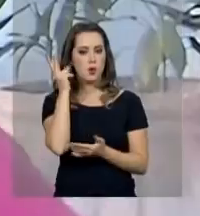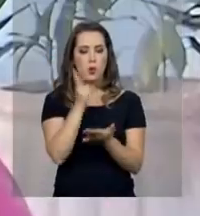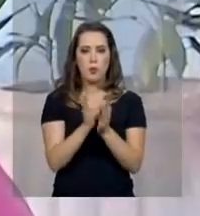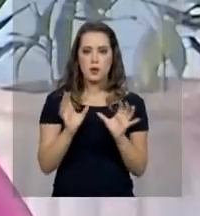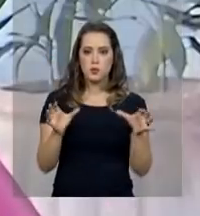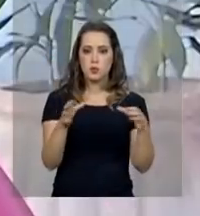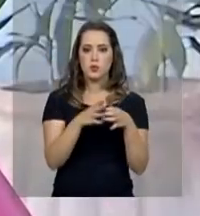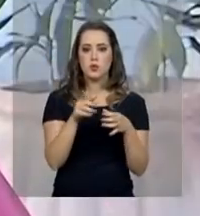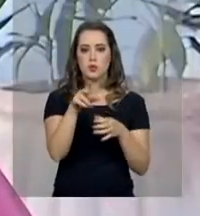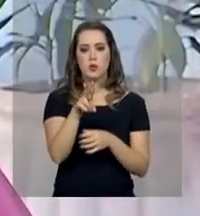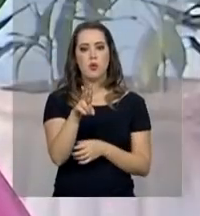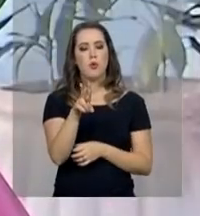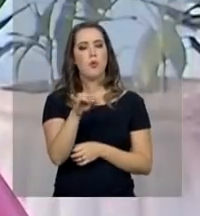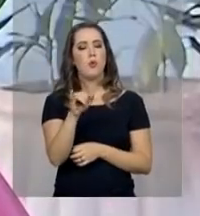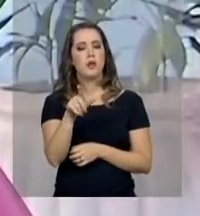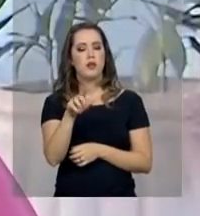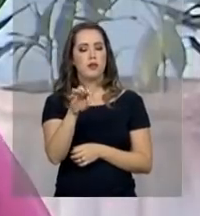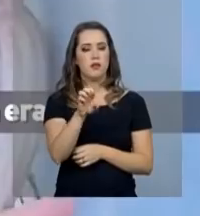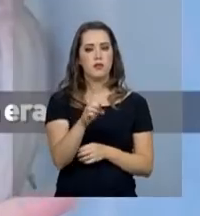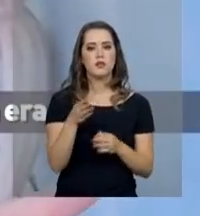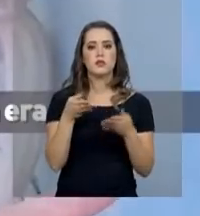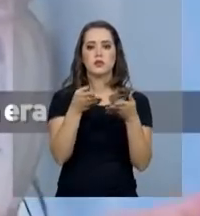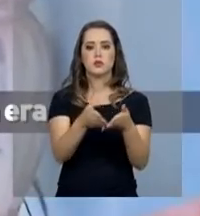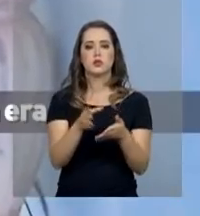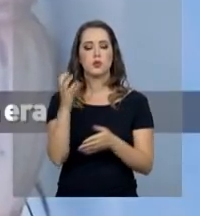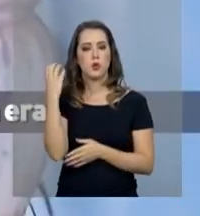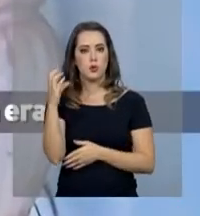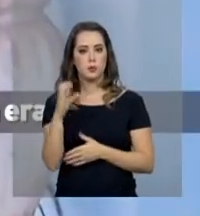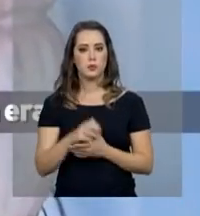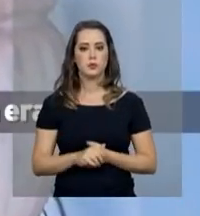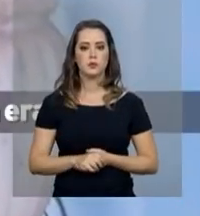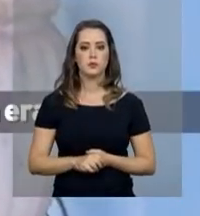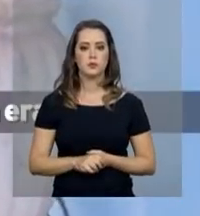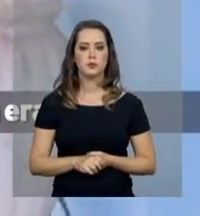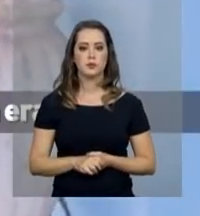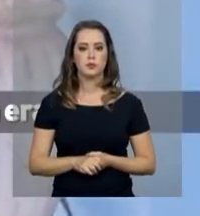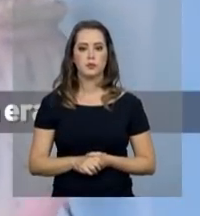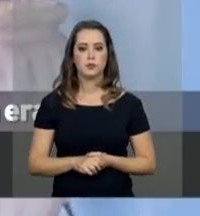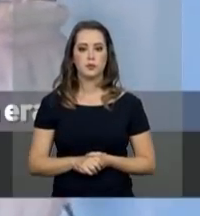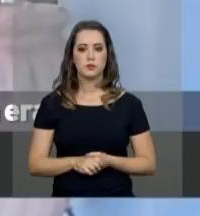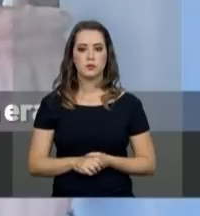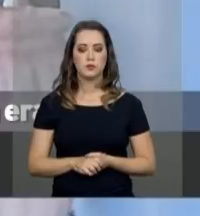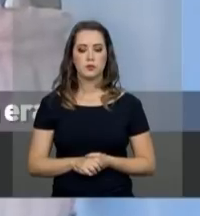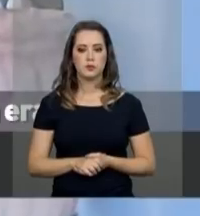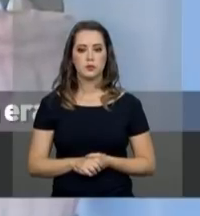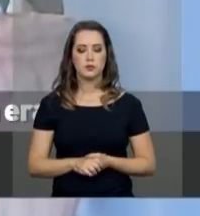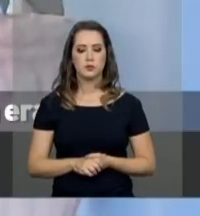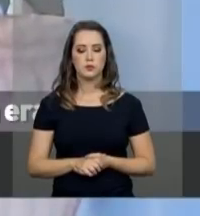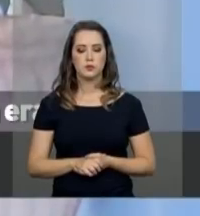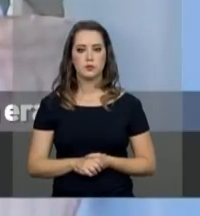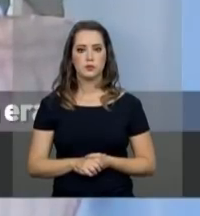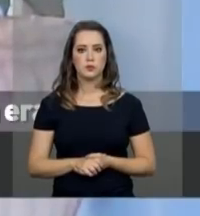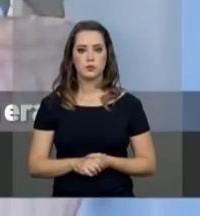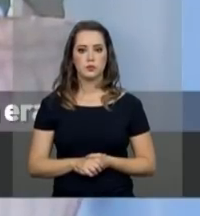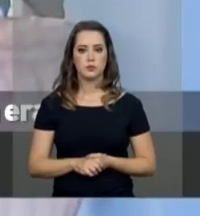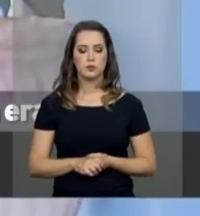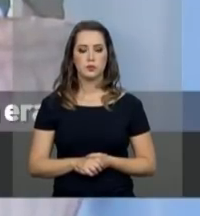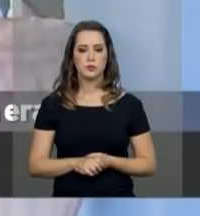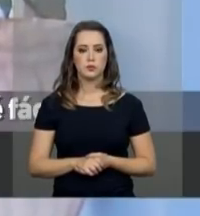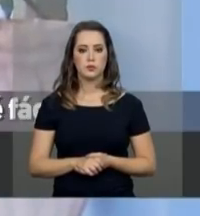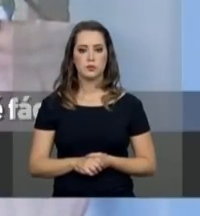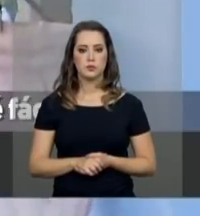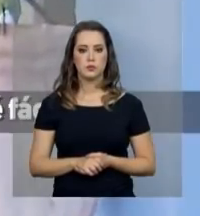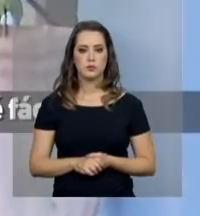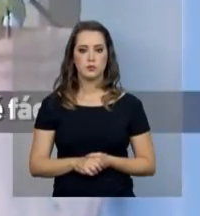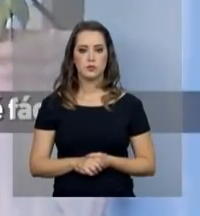etapa, Yulis foi levada para Cuiabá. Eu nunca me planteei deixar Venezuela, porque a Venezuela